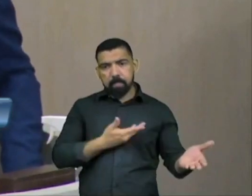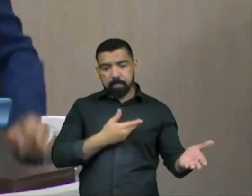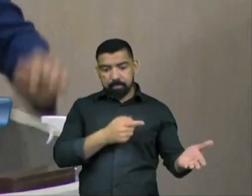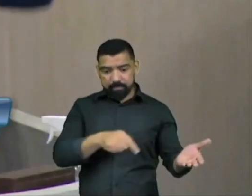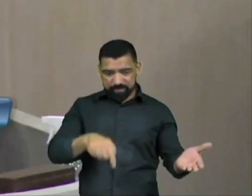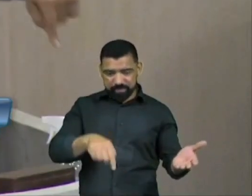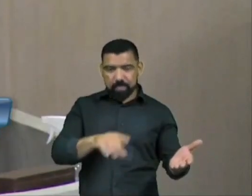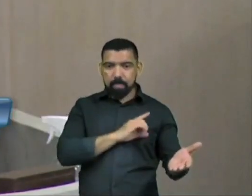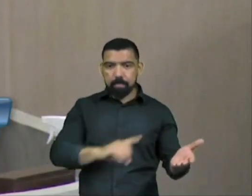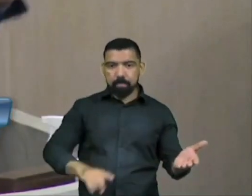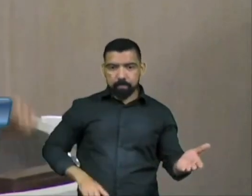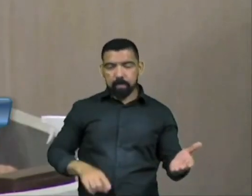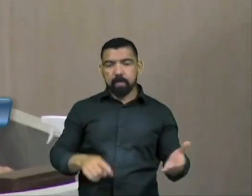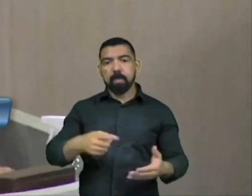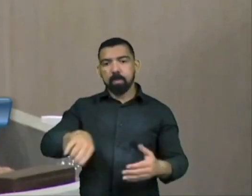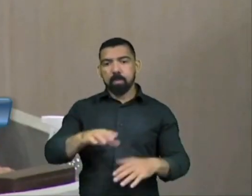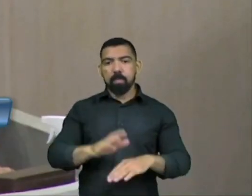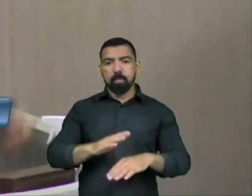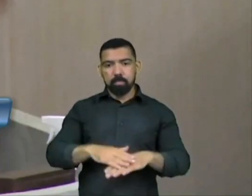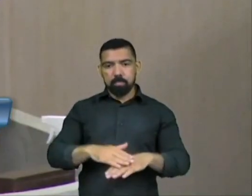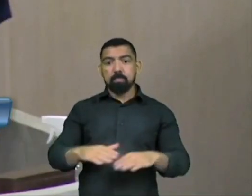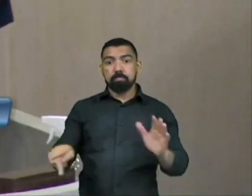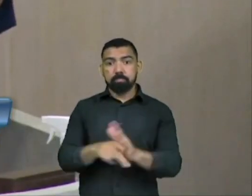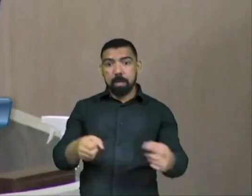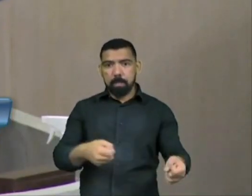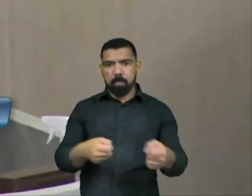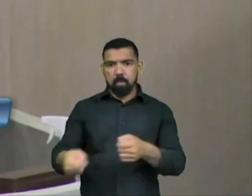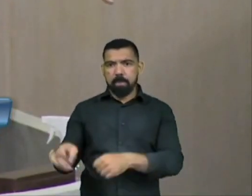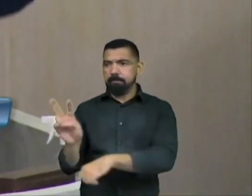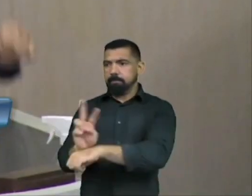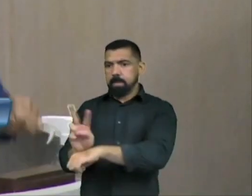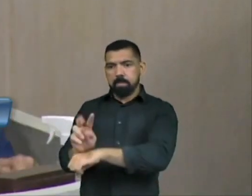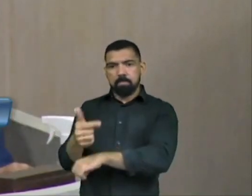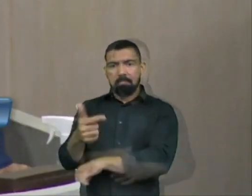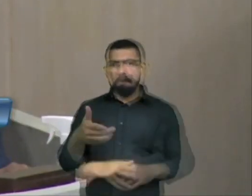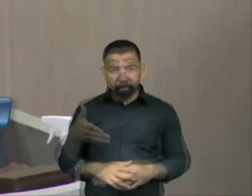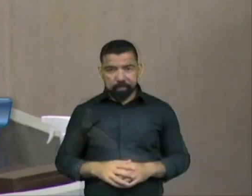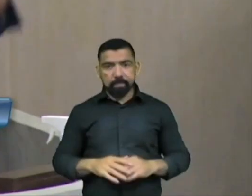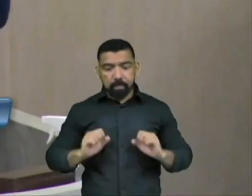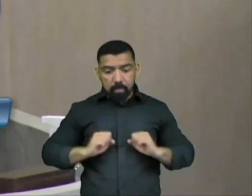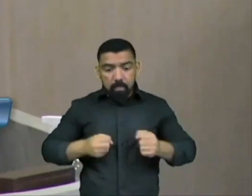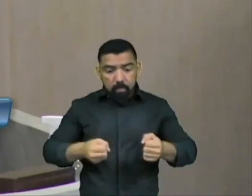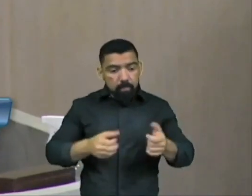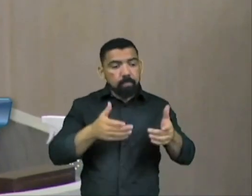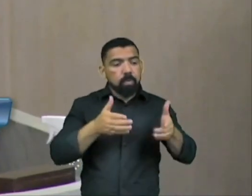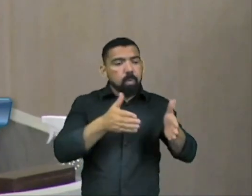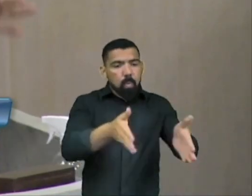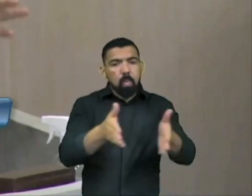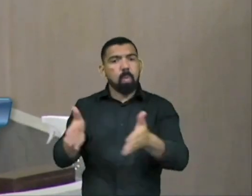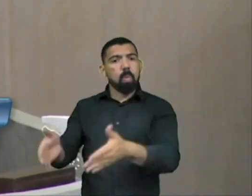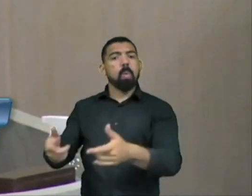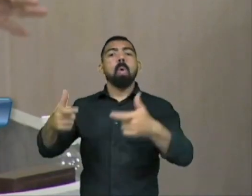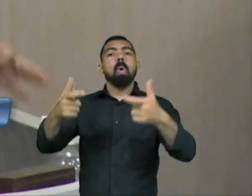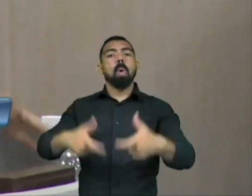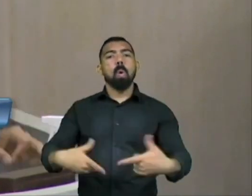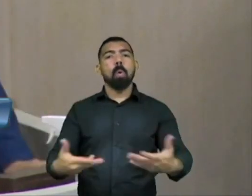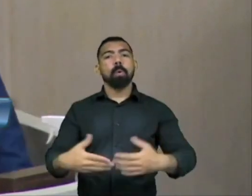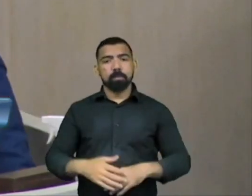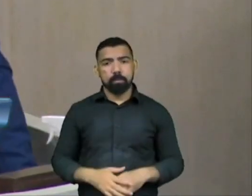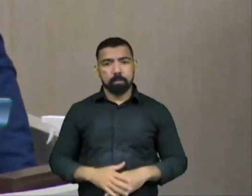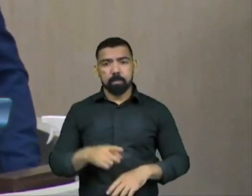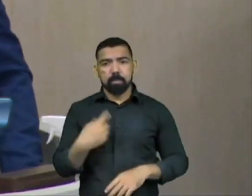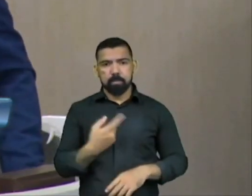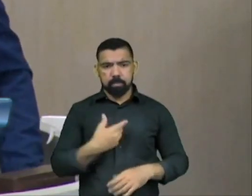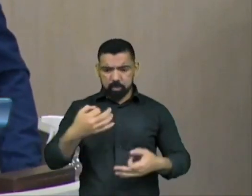fazem parte do Poder Fiscalizador, não tiveram acesso a esse relatório. Então, para que sejamos justos numa